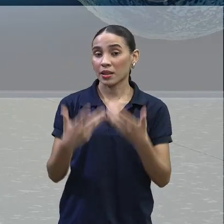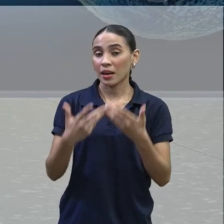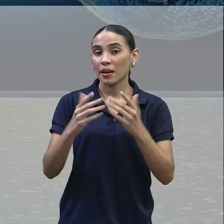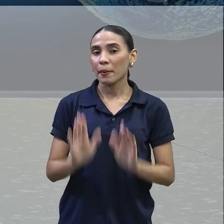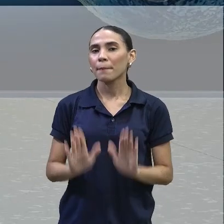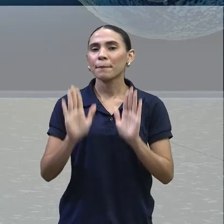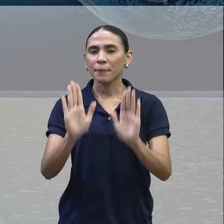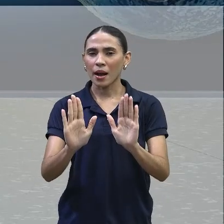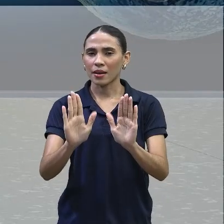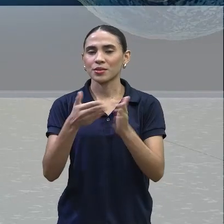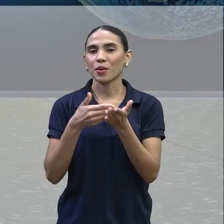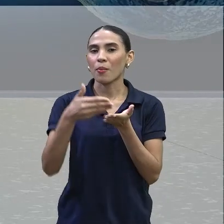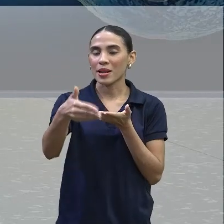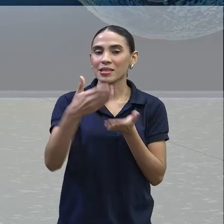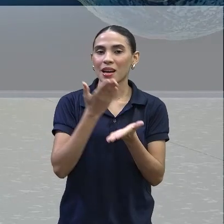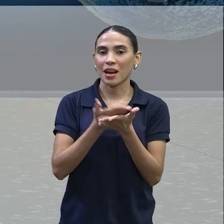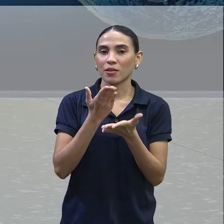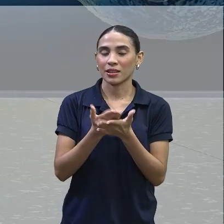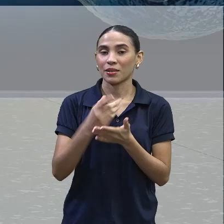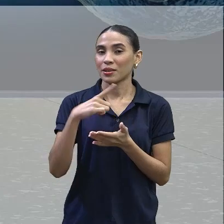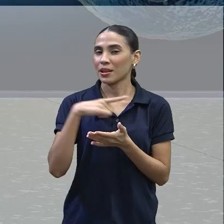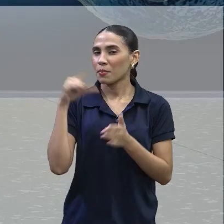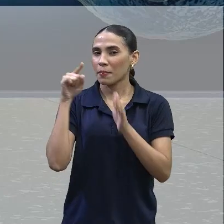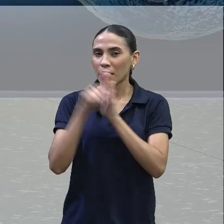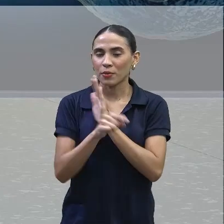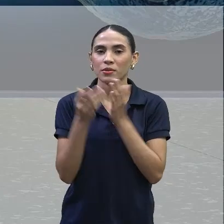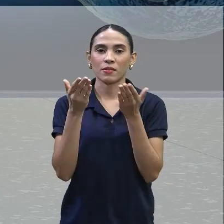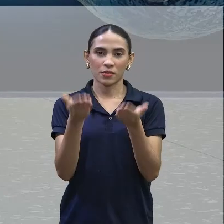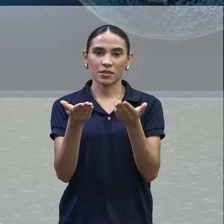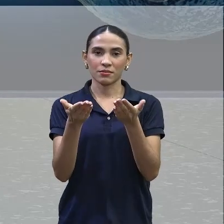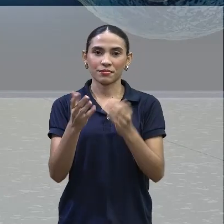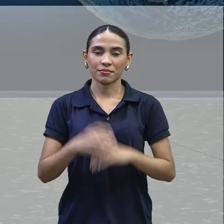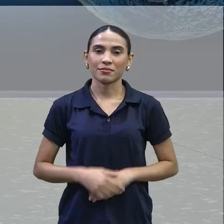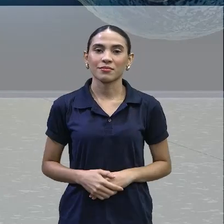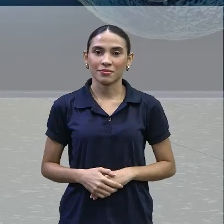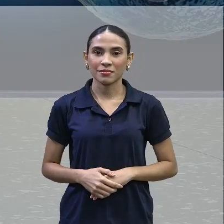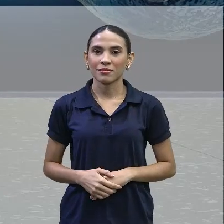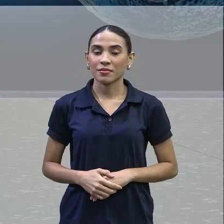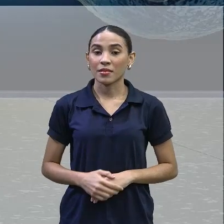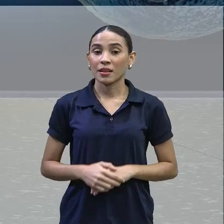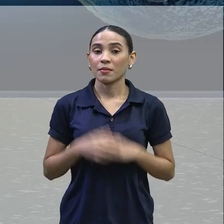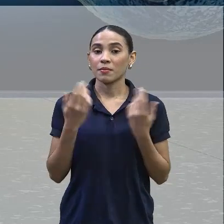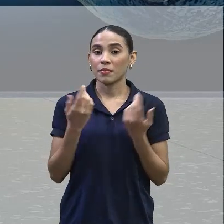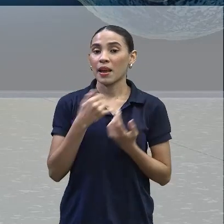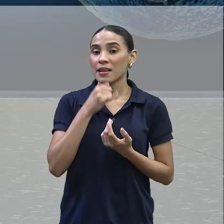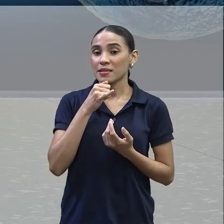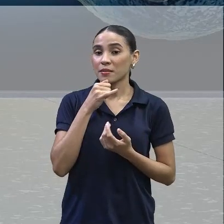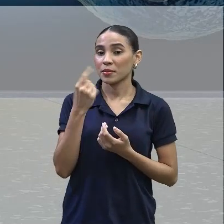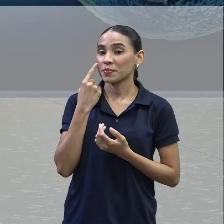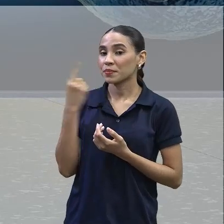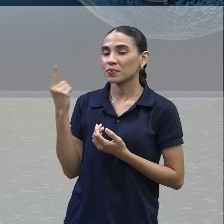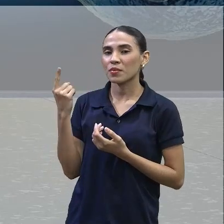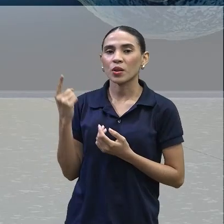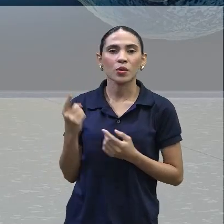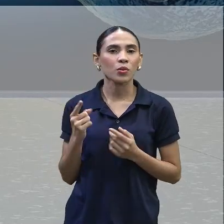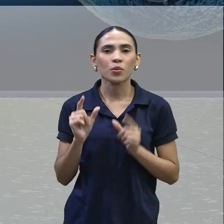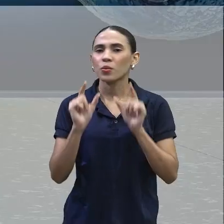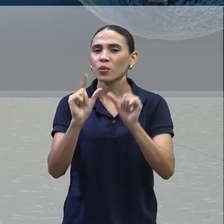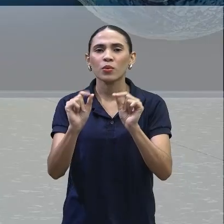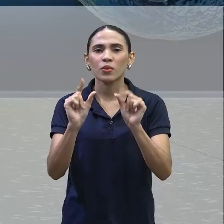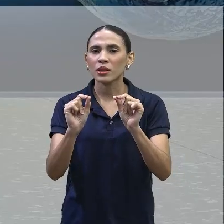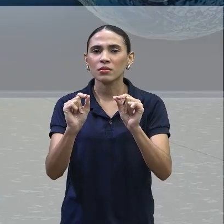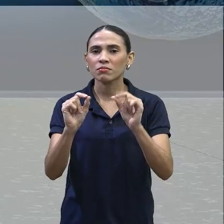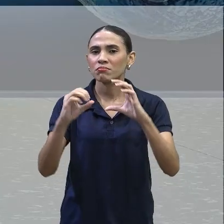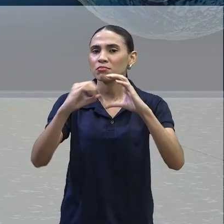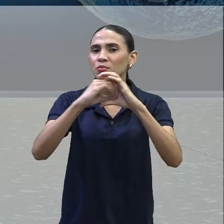para iniciar a nossa aula, eu tenho uma pergunta para vocês. Vejam aí, olha, o que é que